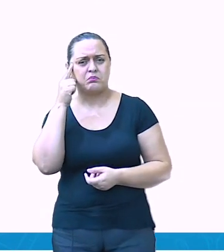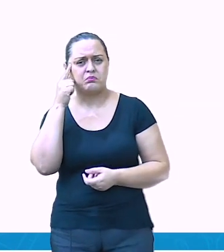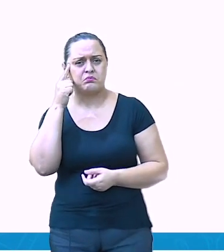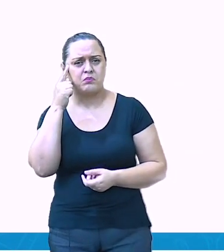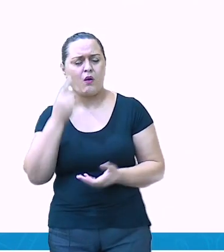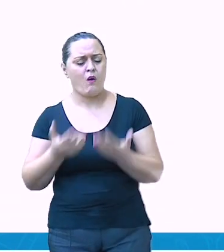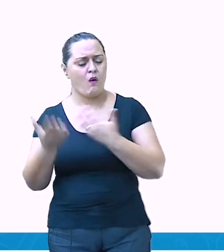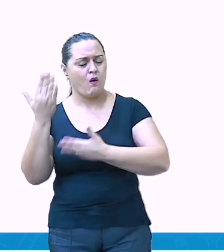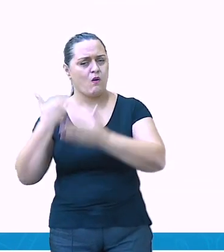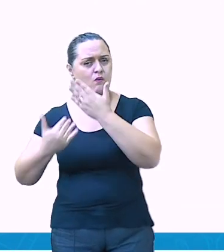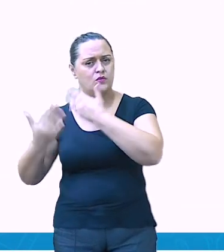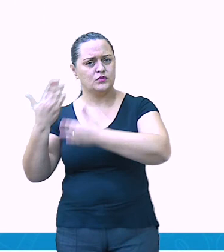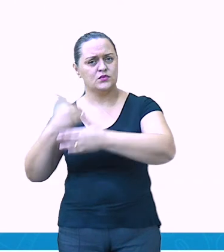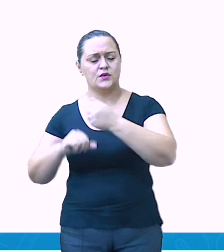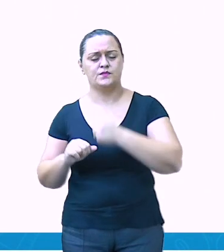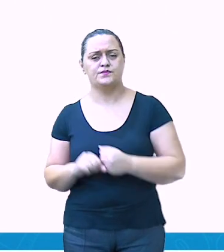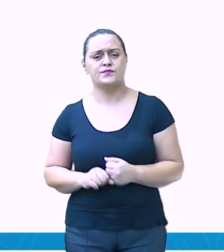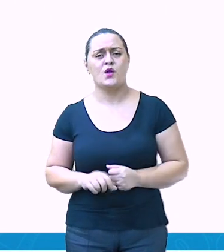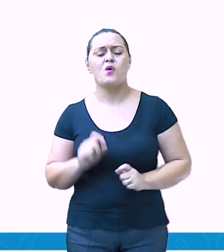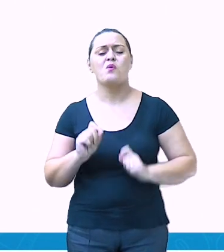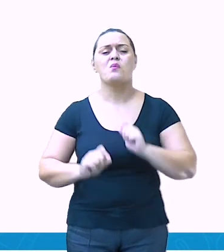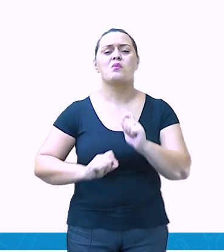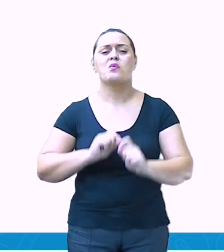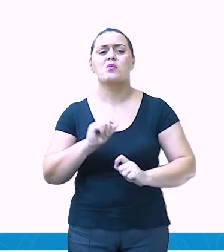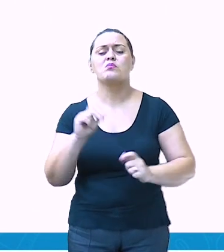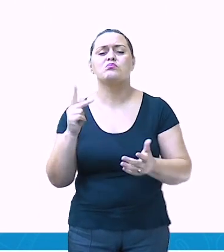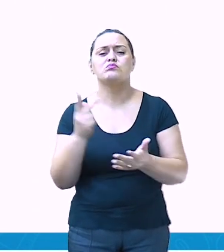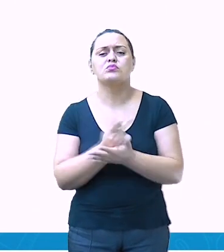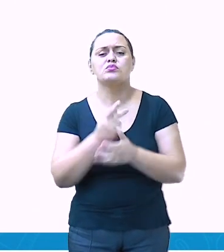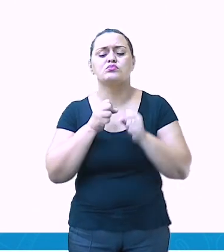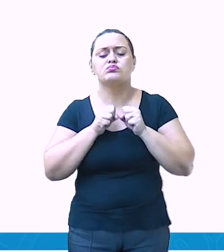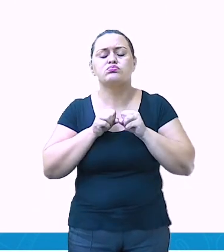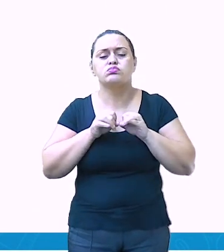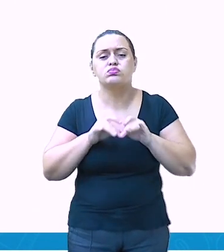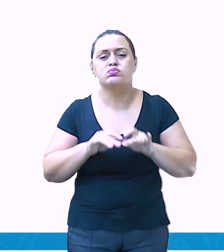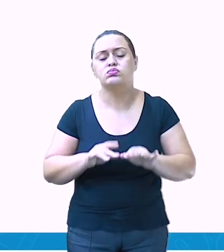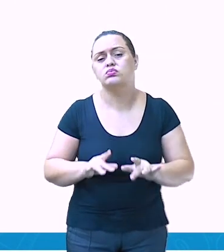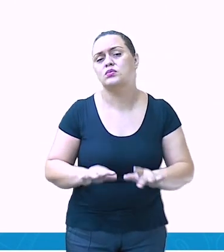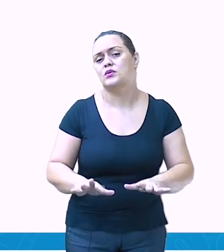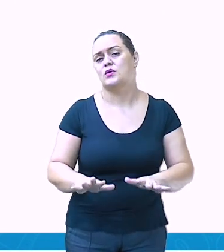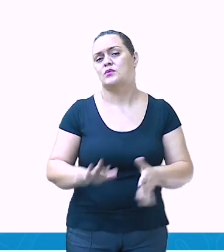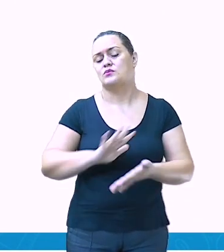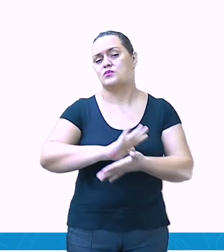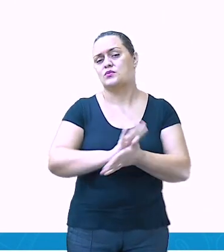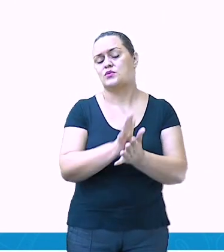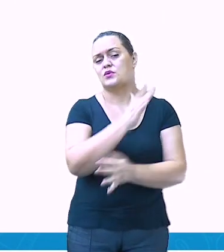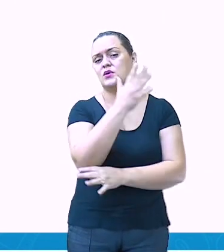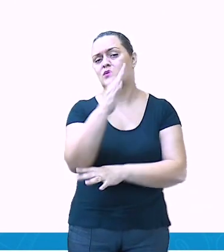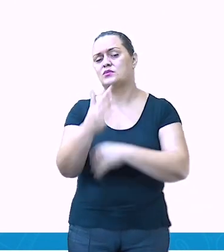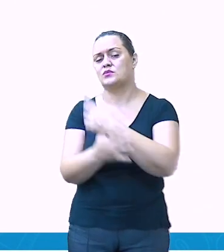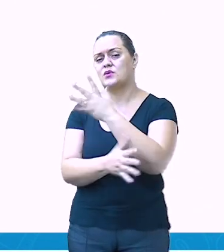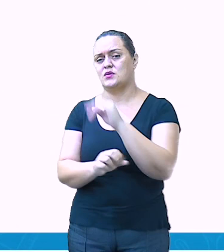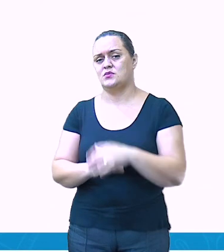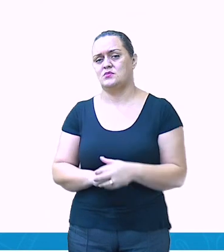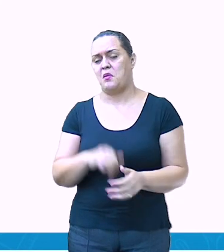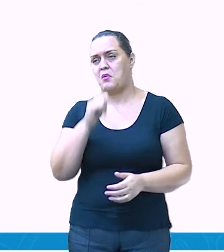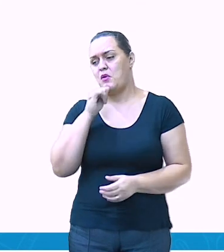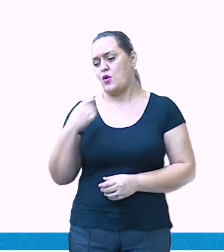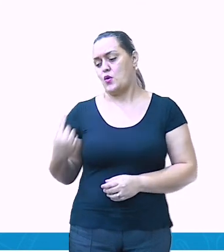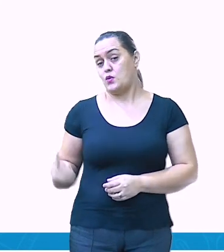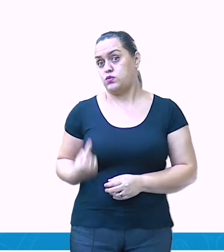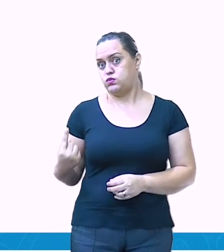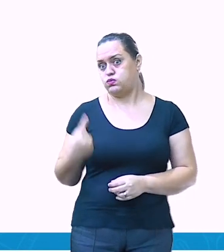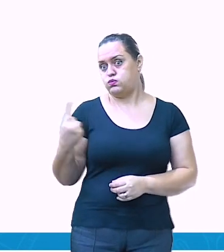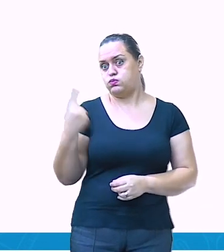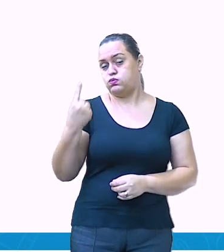os nossos desastres? Furacões, tsunamis, terremotos, maremotos,